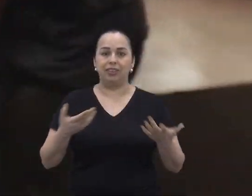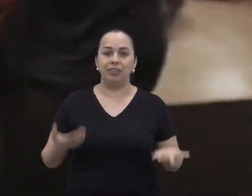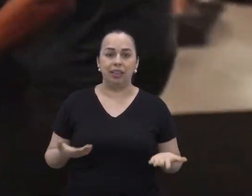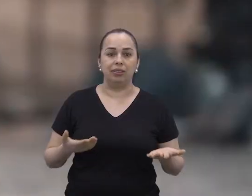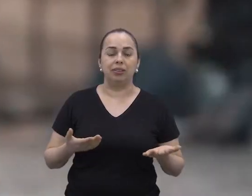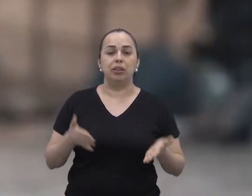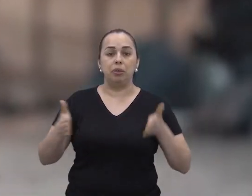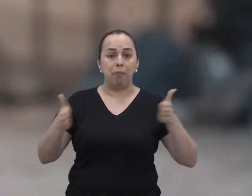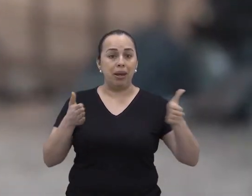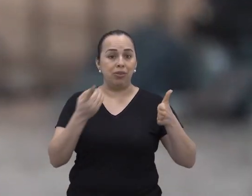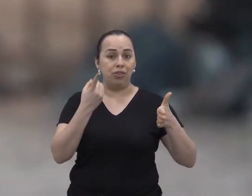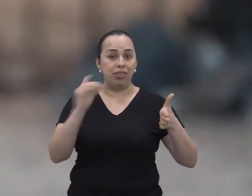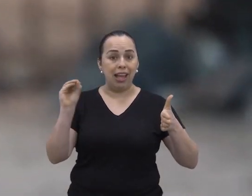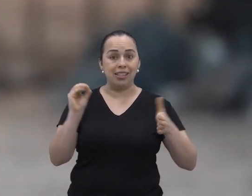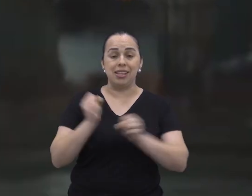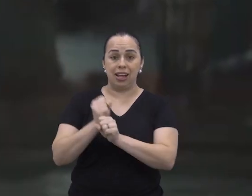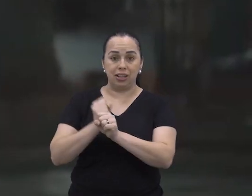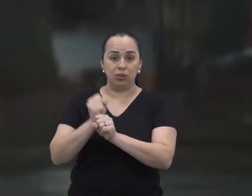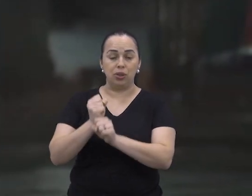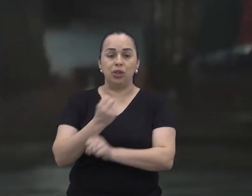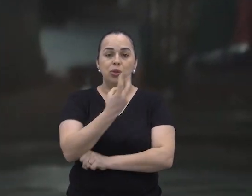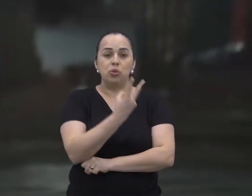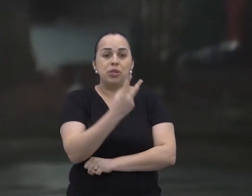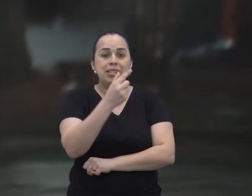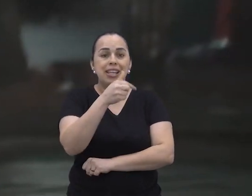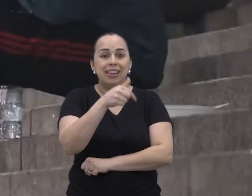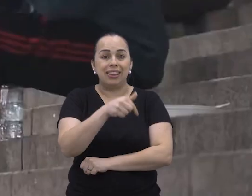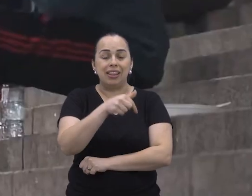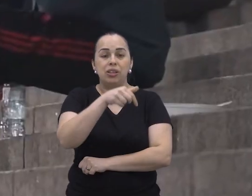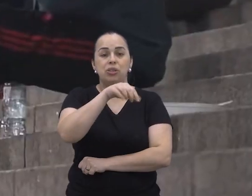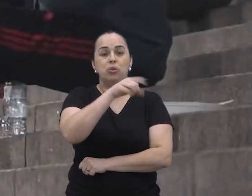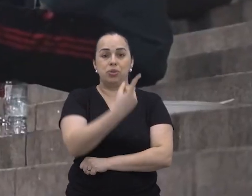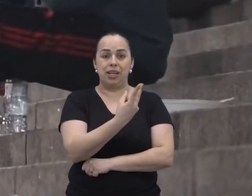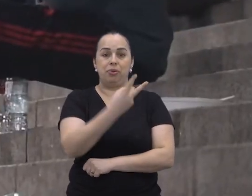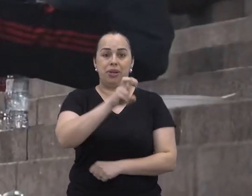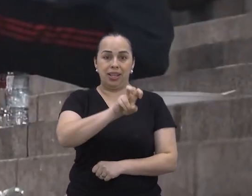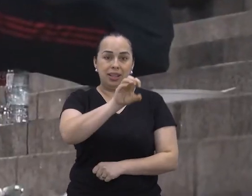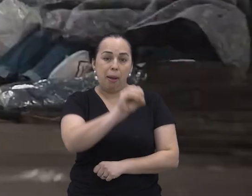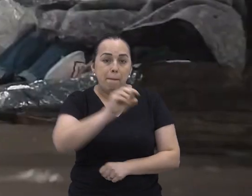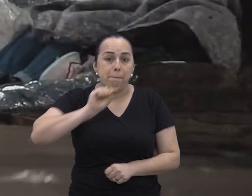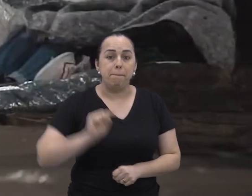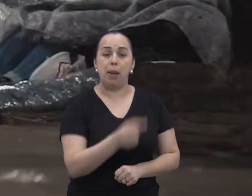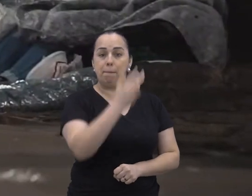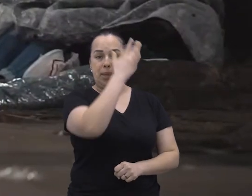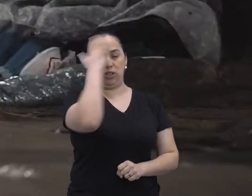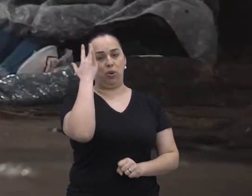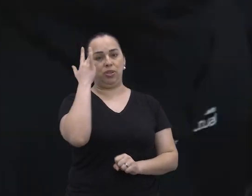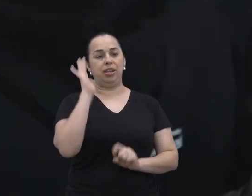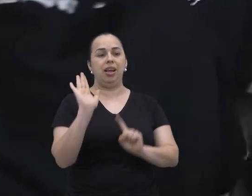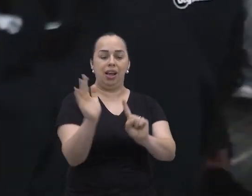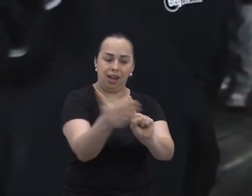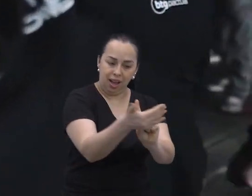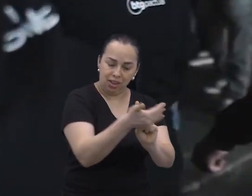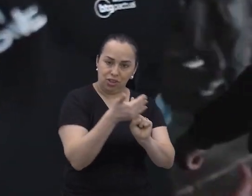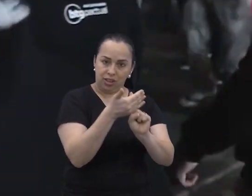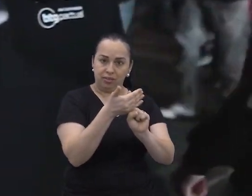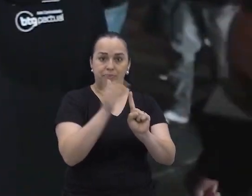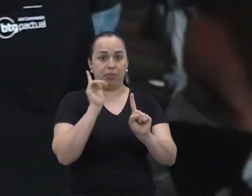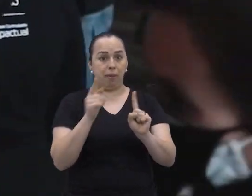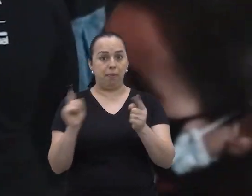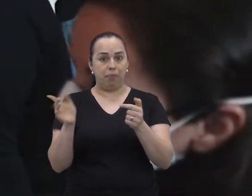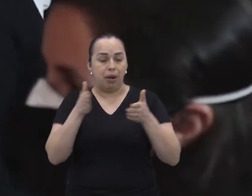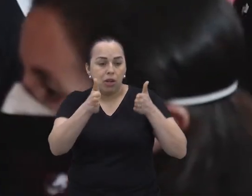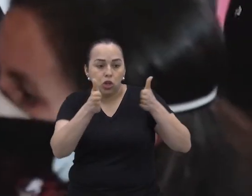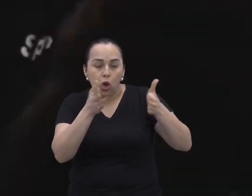de trabalho. Em 10 anos, cerca de 250 mil pessoas já foram ajudadas. Os selecionados